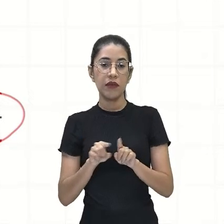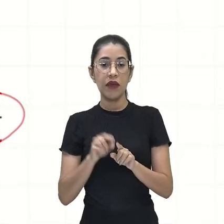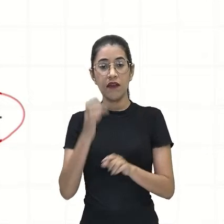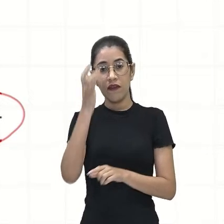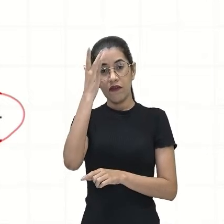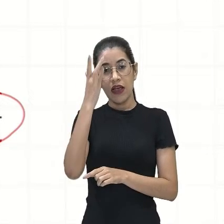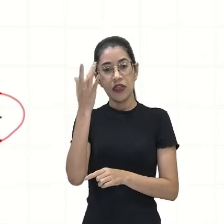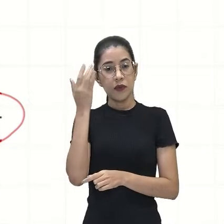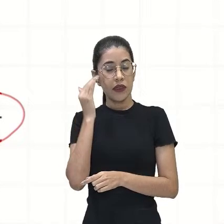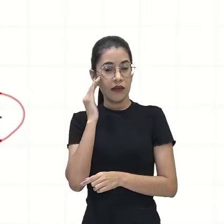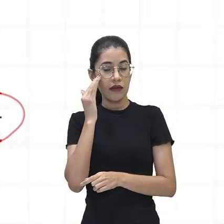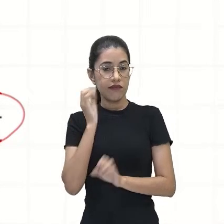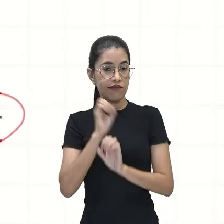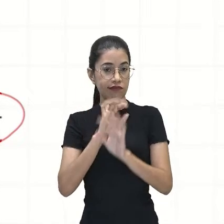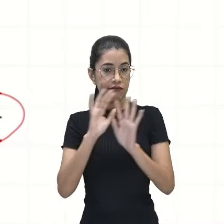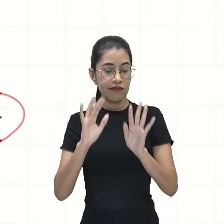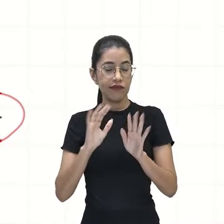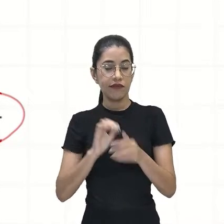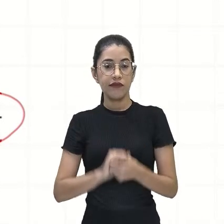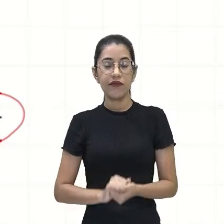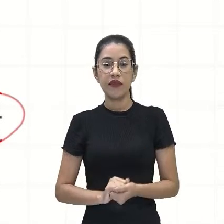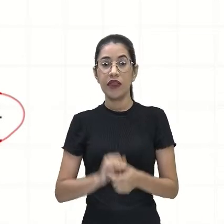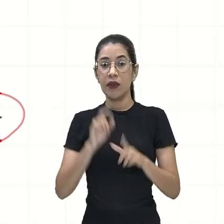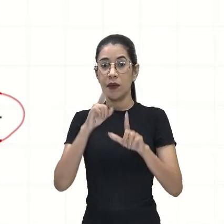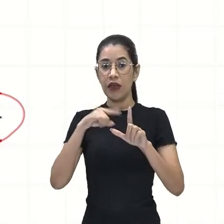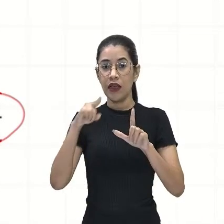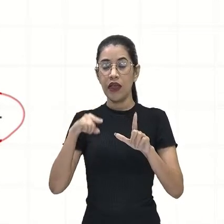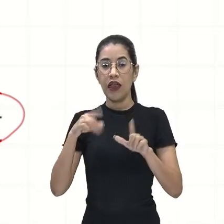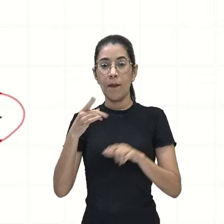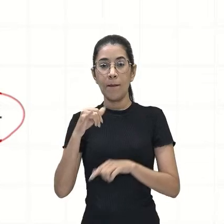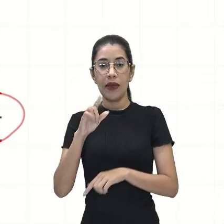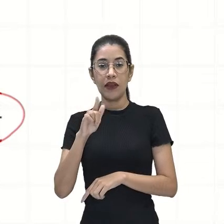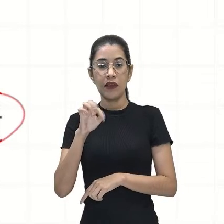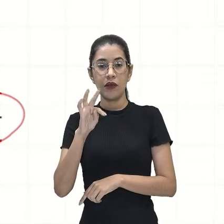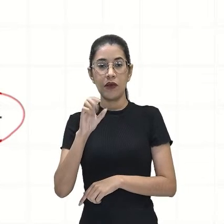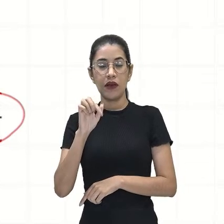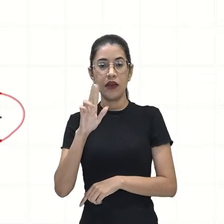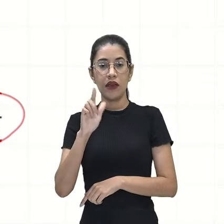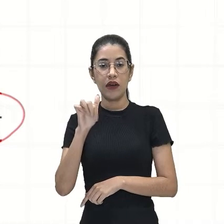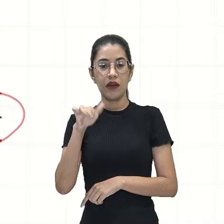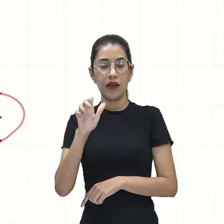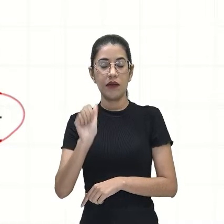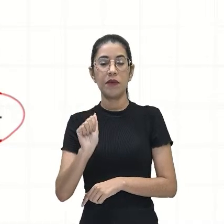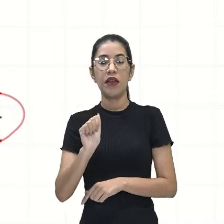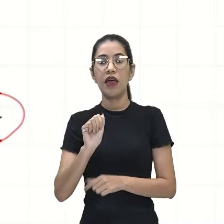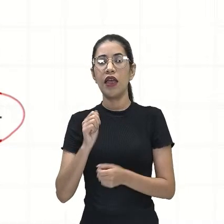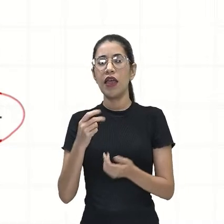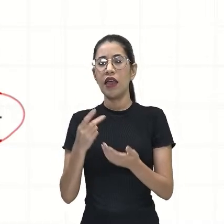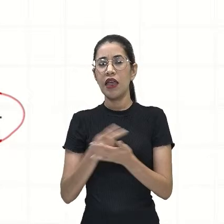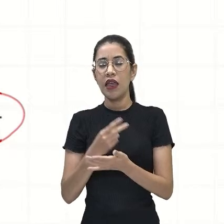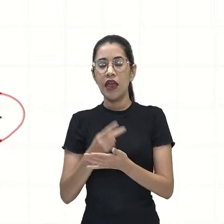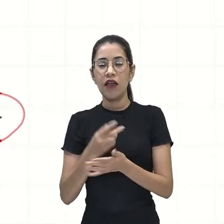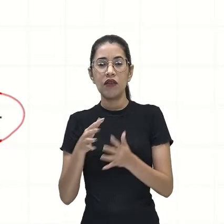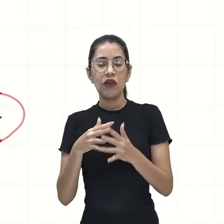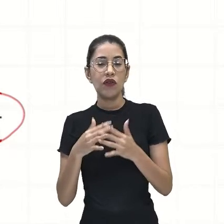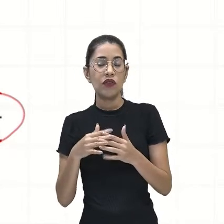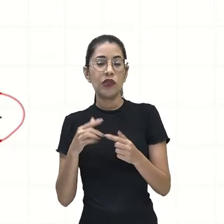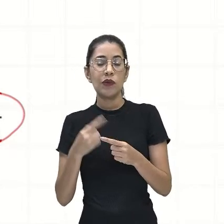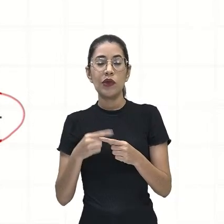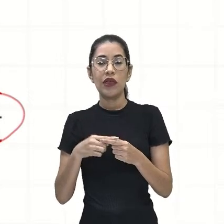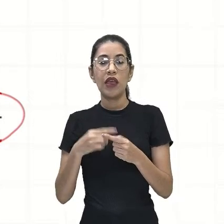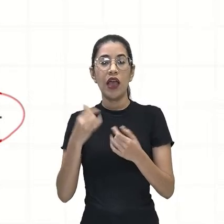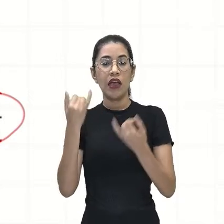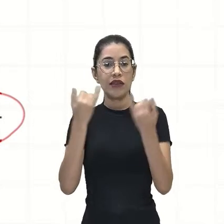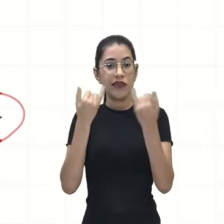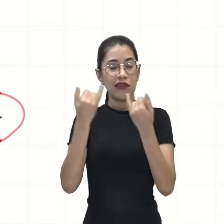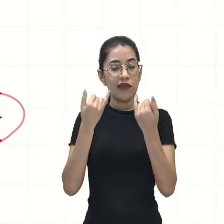nossa leitura. Então esse gráfico, que é um pictograma, eles não induz ao erro por conta dos dados, né? Os dados,